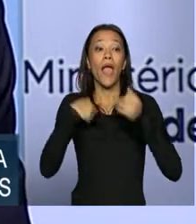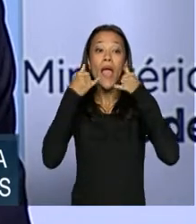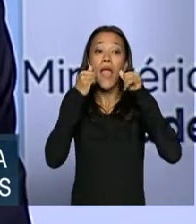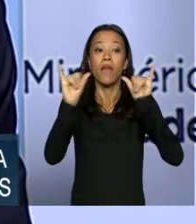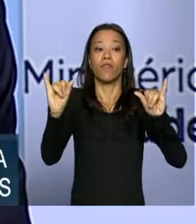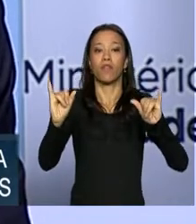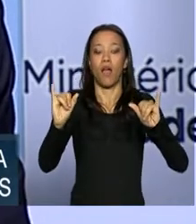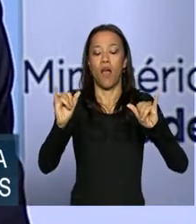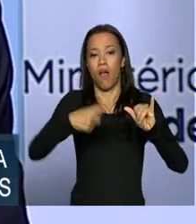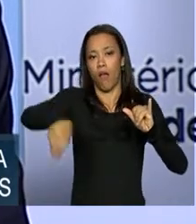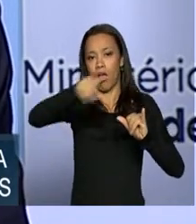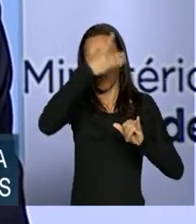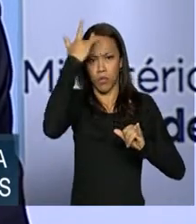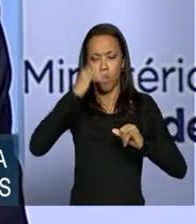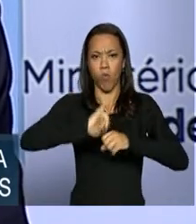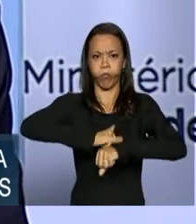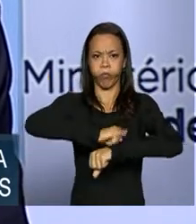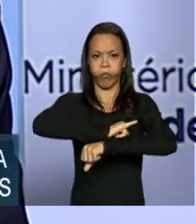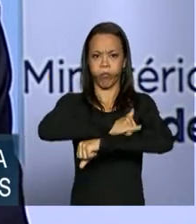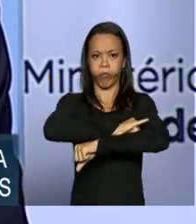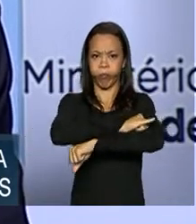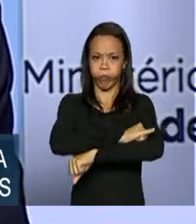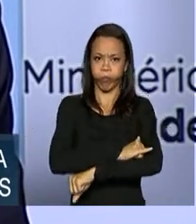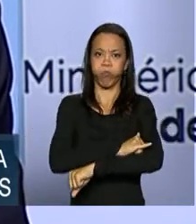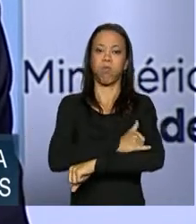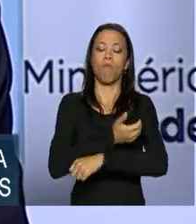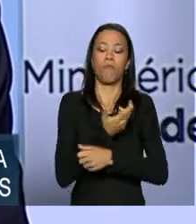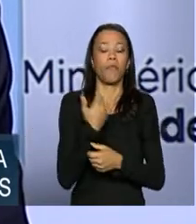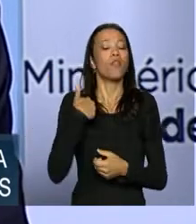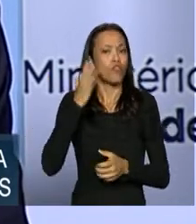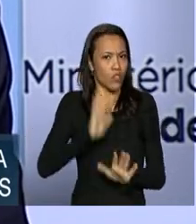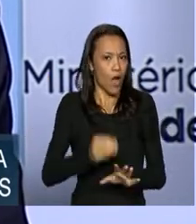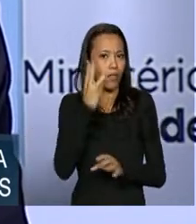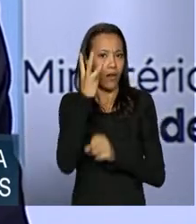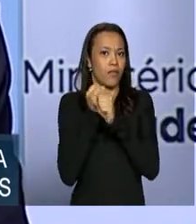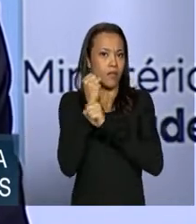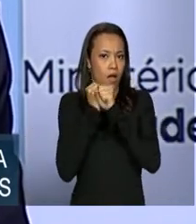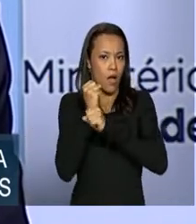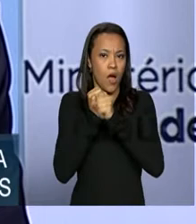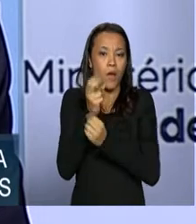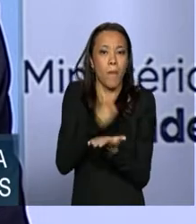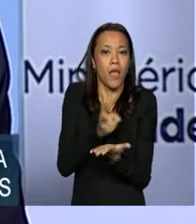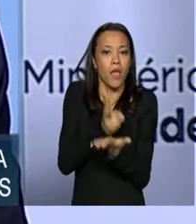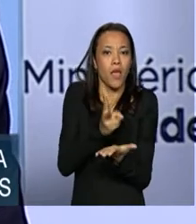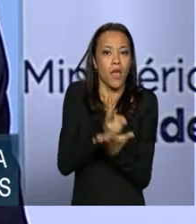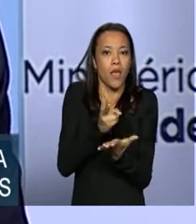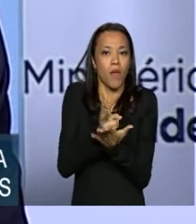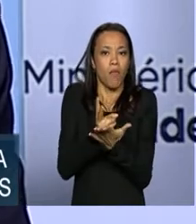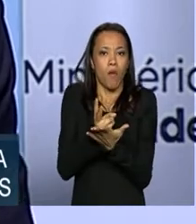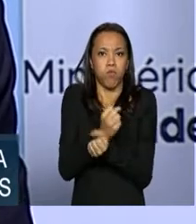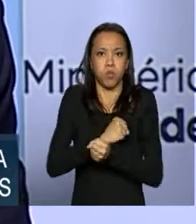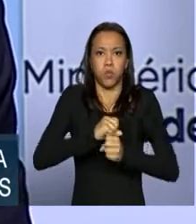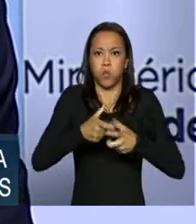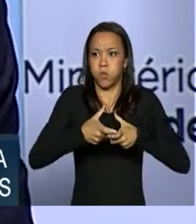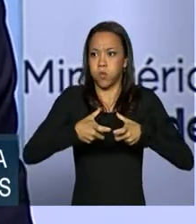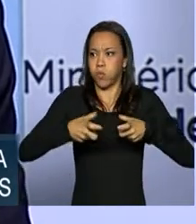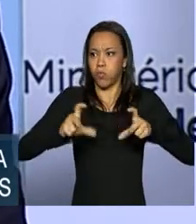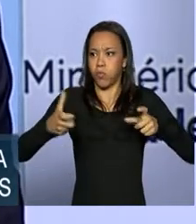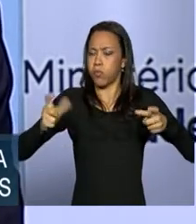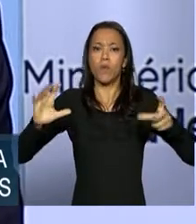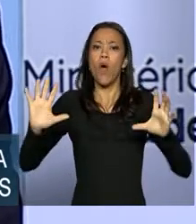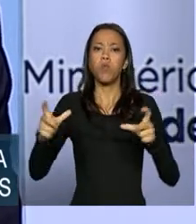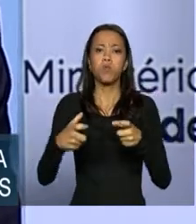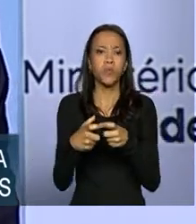obesidade. Então, há 3 anos, nós conseguimos manter a obesidade estável. A Organização Mundial de Saúde tem uma